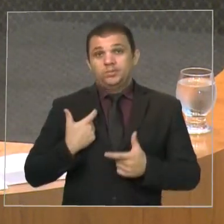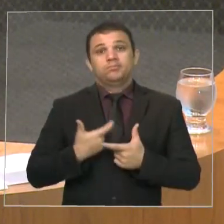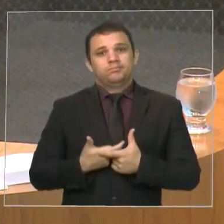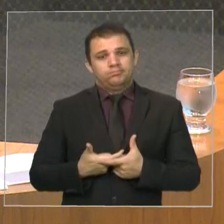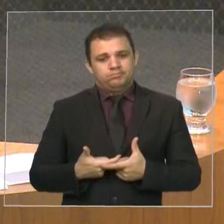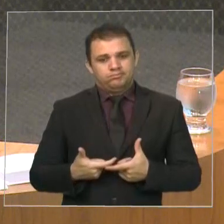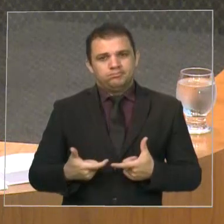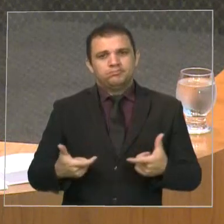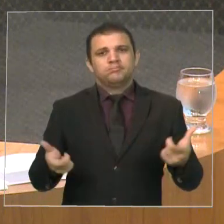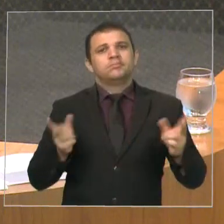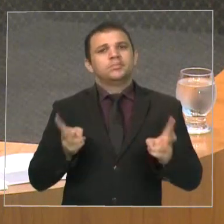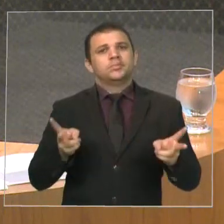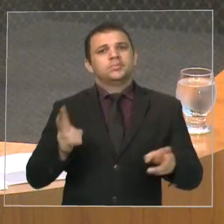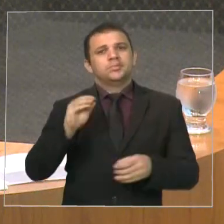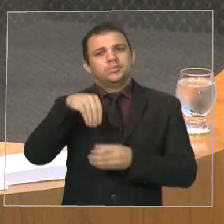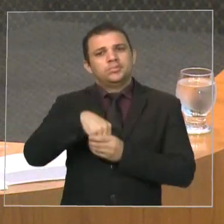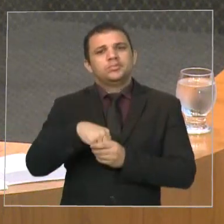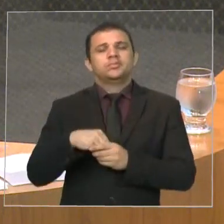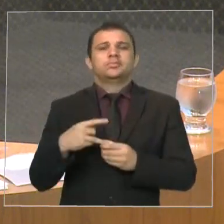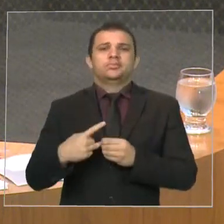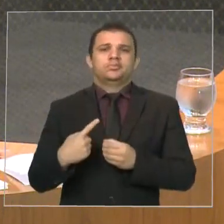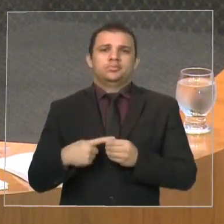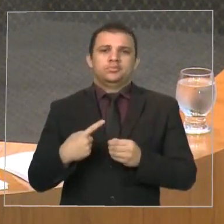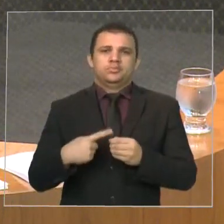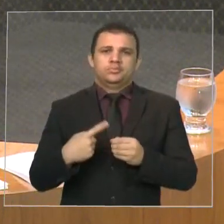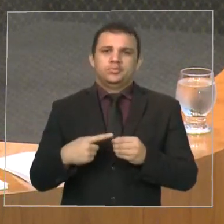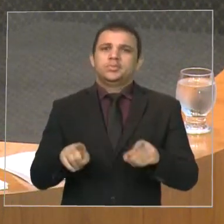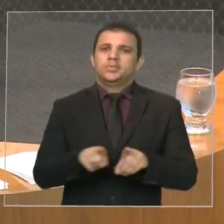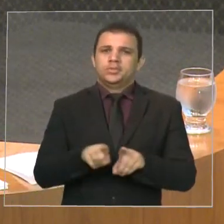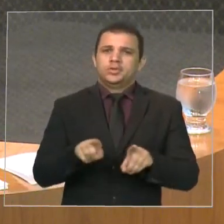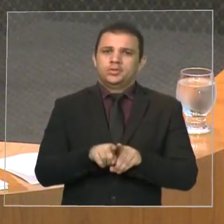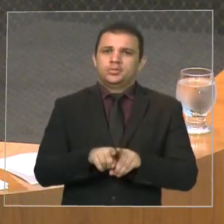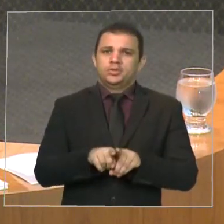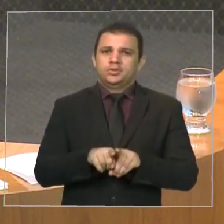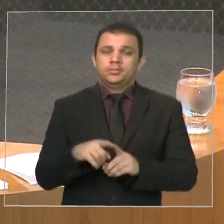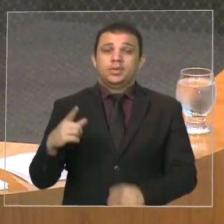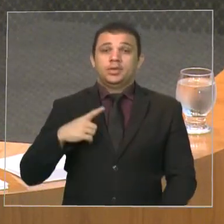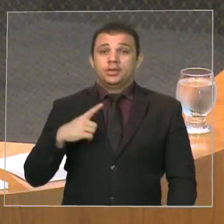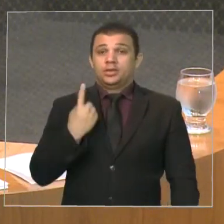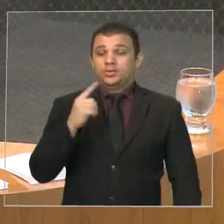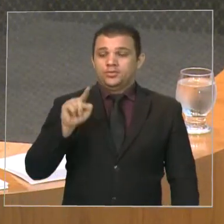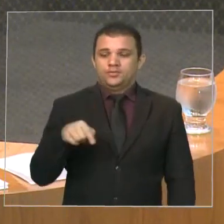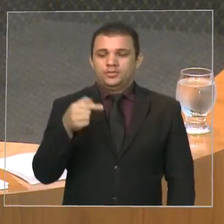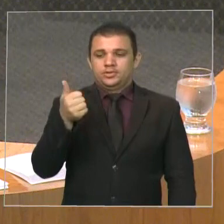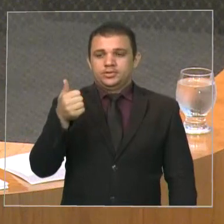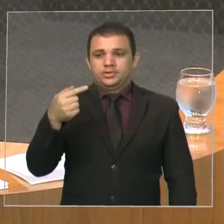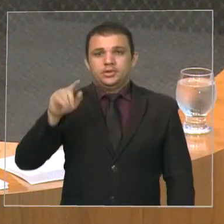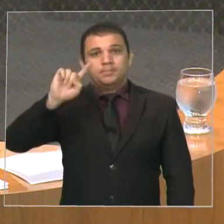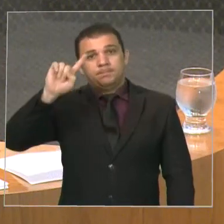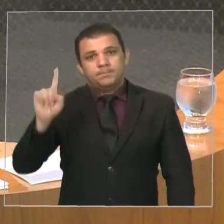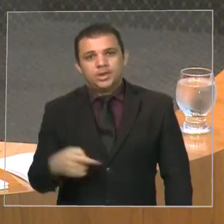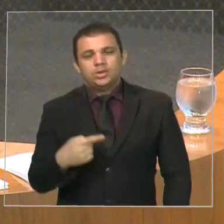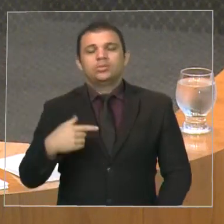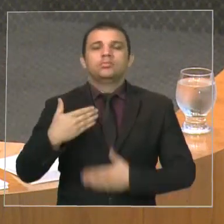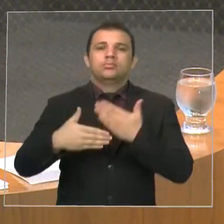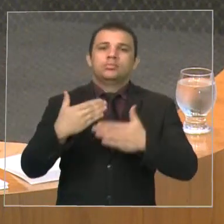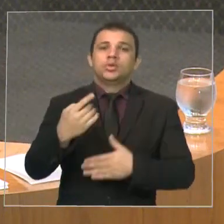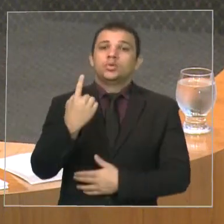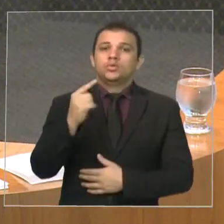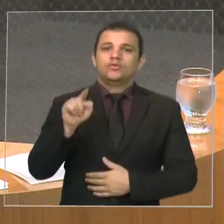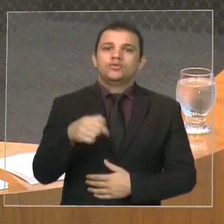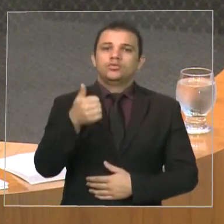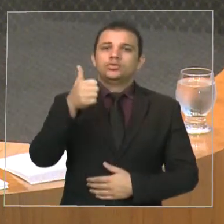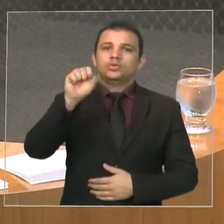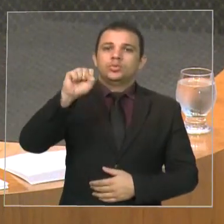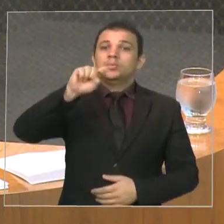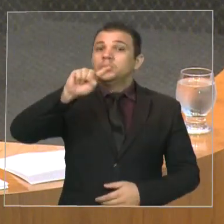no interior. Saltou de 1,17 milhão para 1,18 milhão de